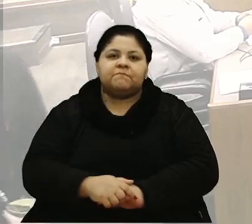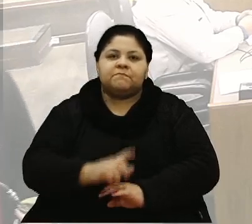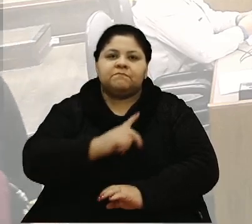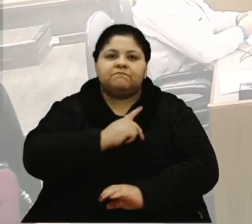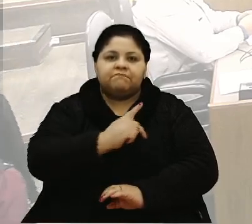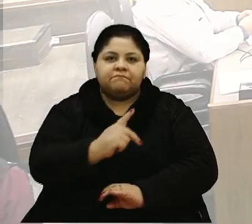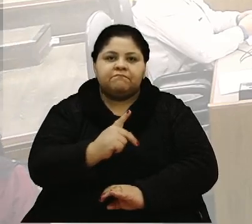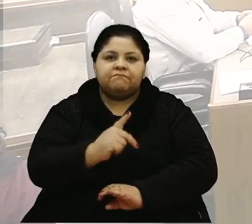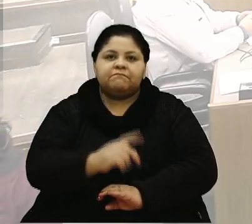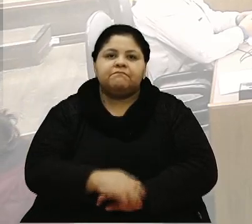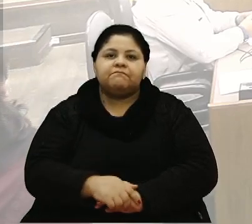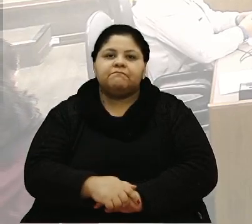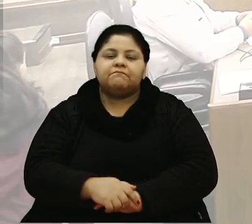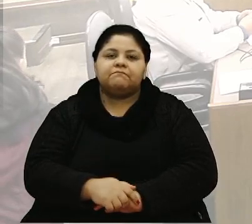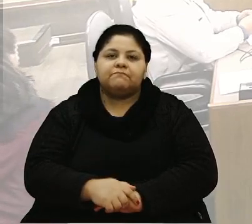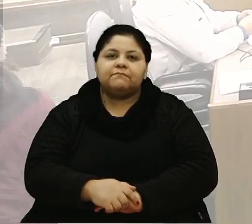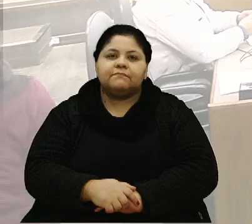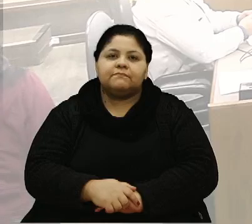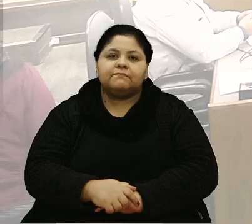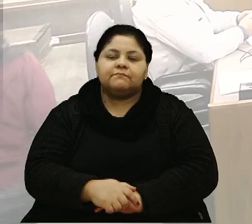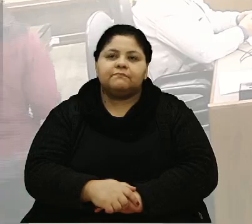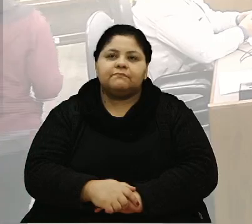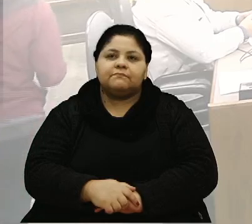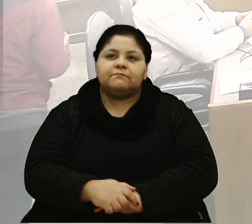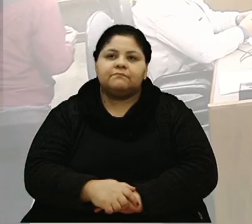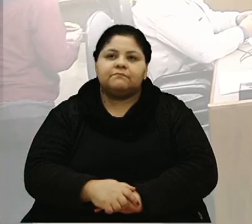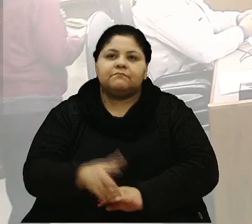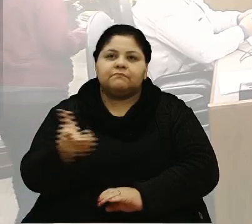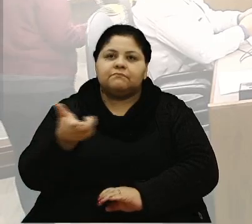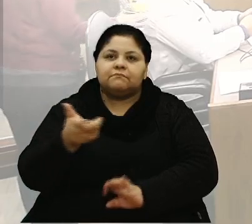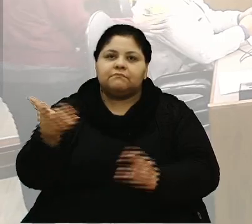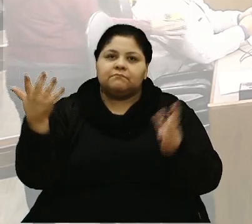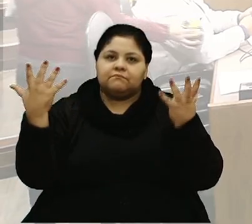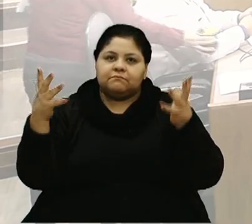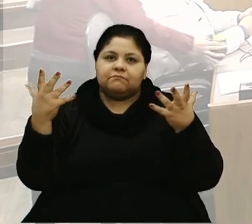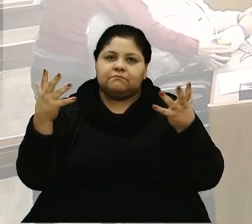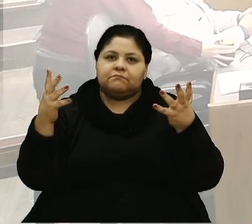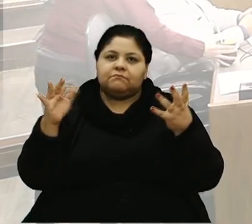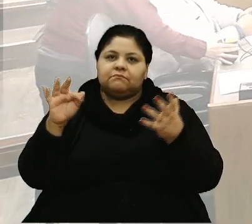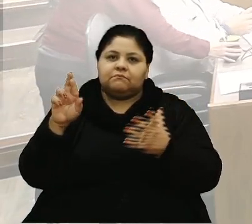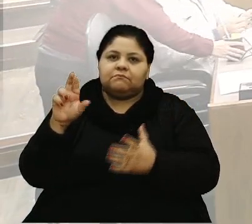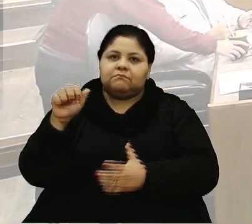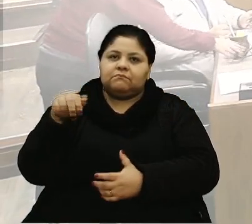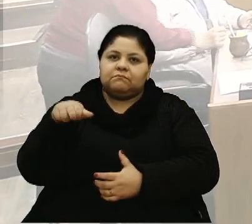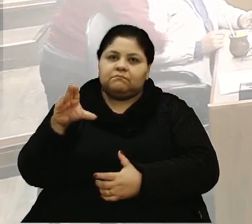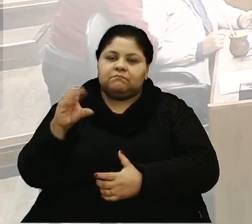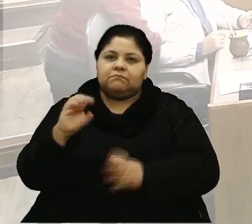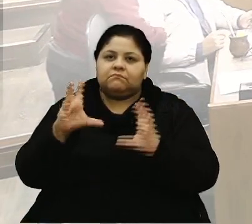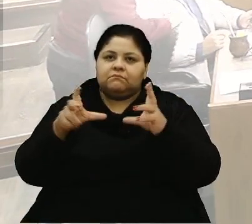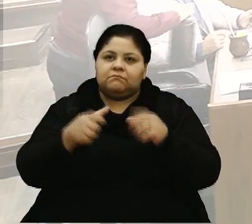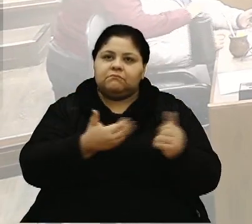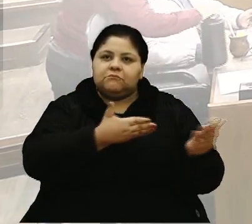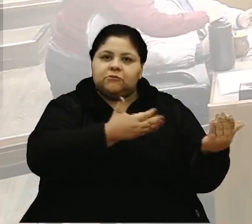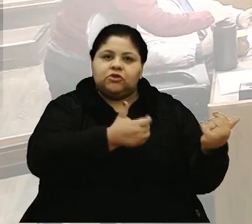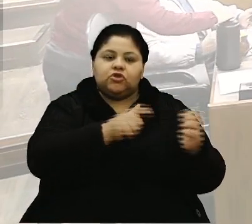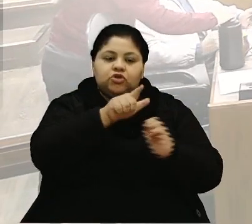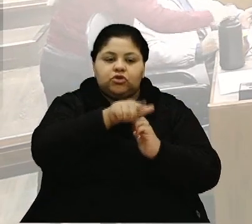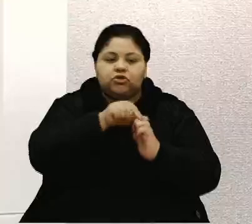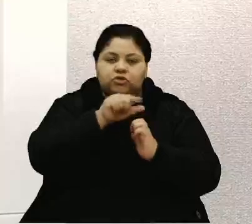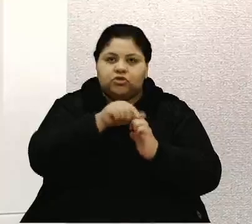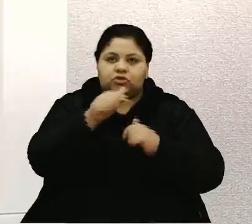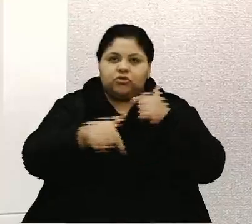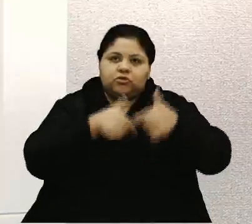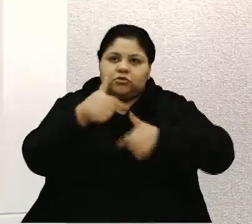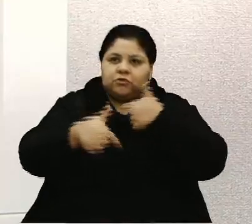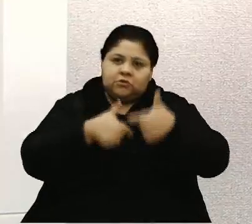caros colegas, quero aqui parabenizar o Franco e toda a Associação de Jovens Empresários. Eu estive lá no trabalho todo